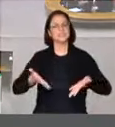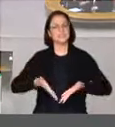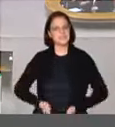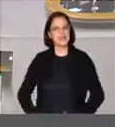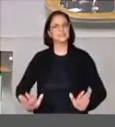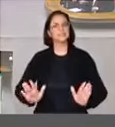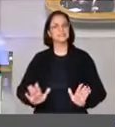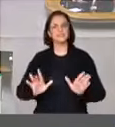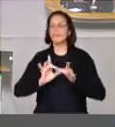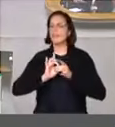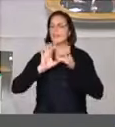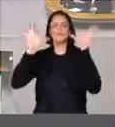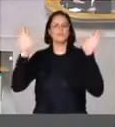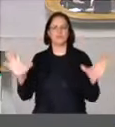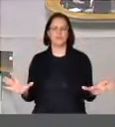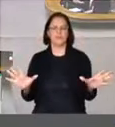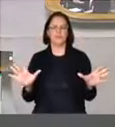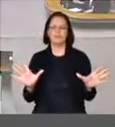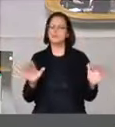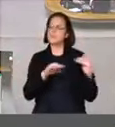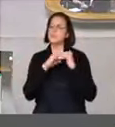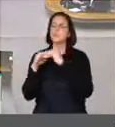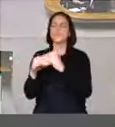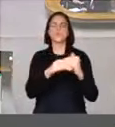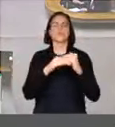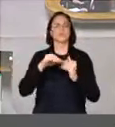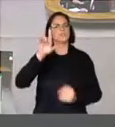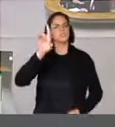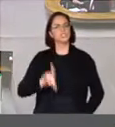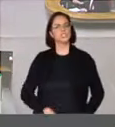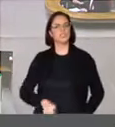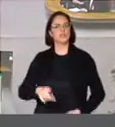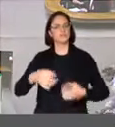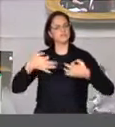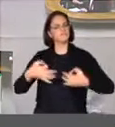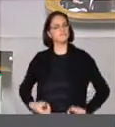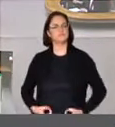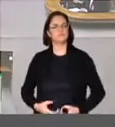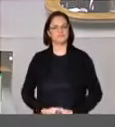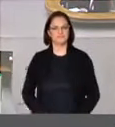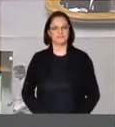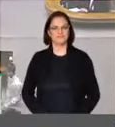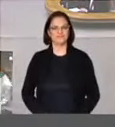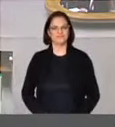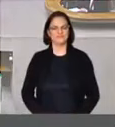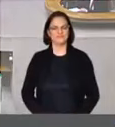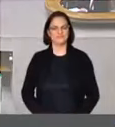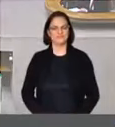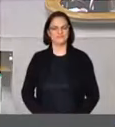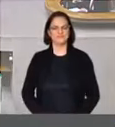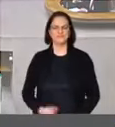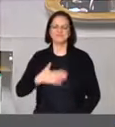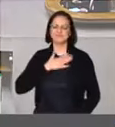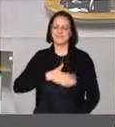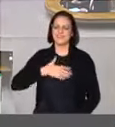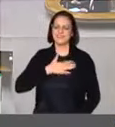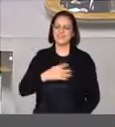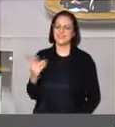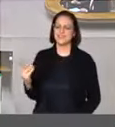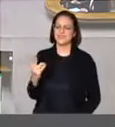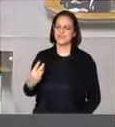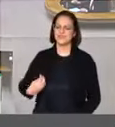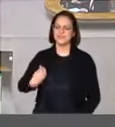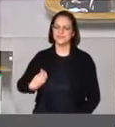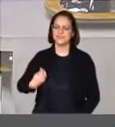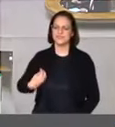todo ser humano nasce livre, igual em dignidade e em direitos. É uma honra ter Yara Bernard e Fátima